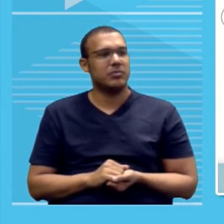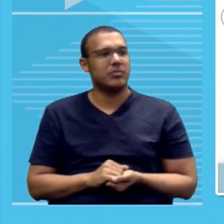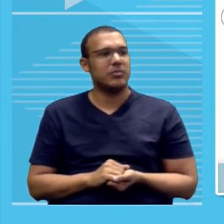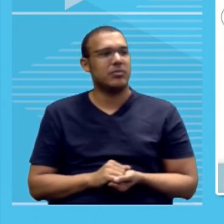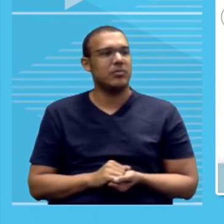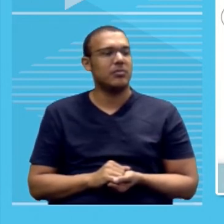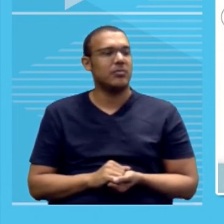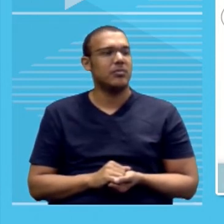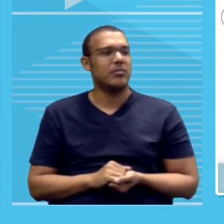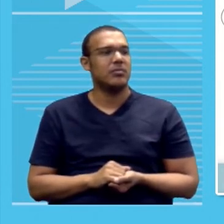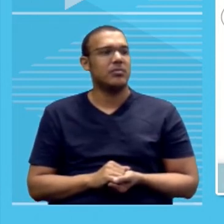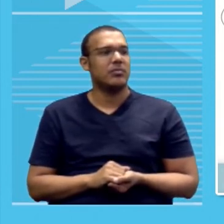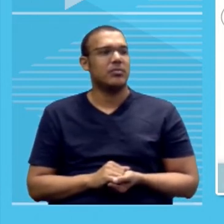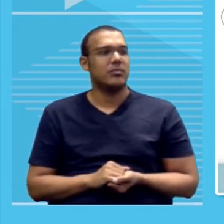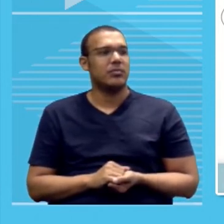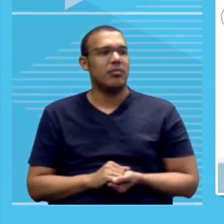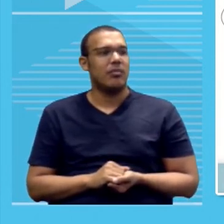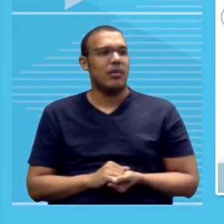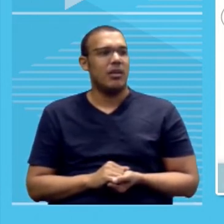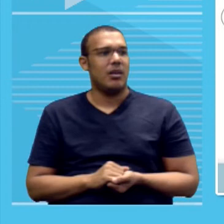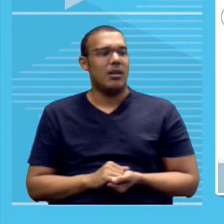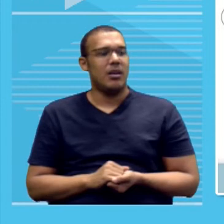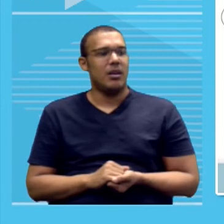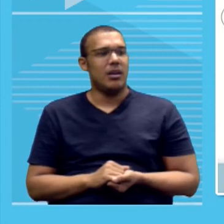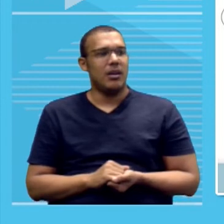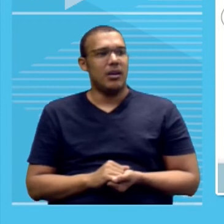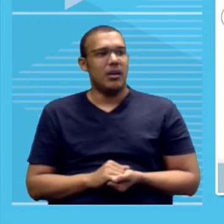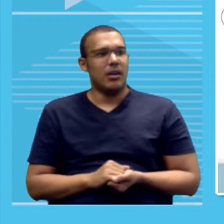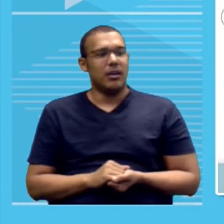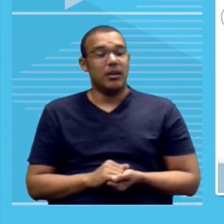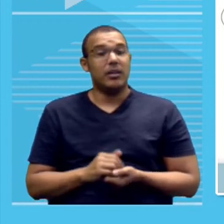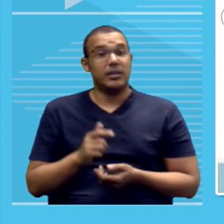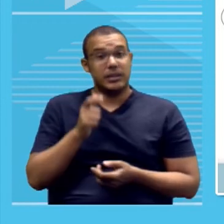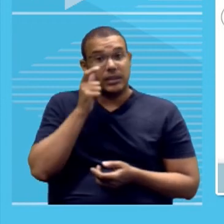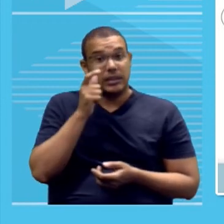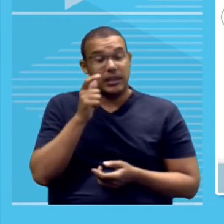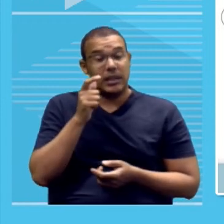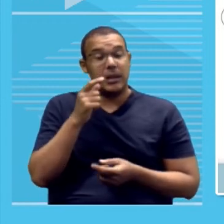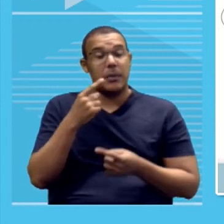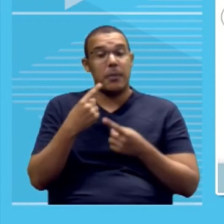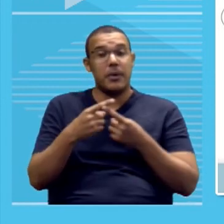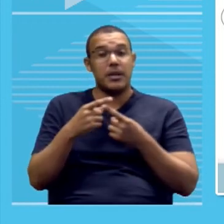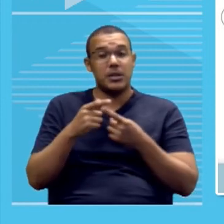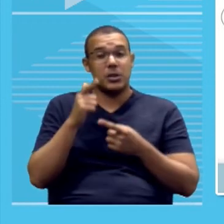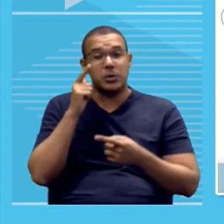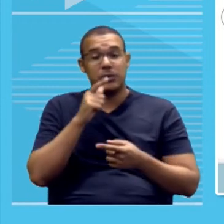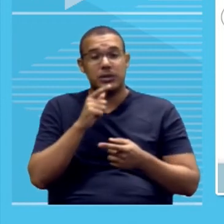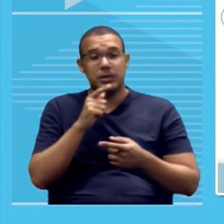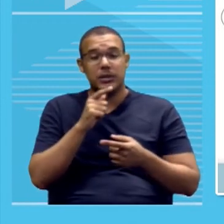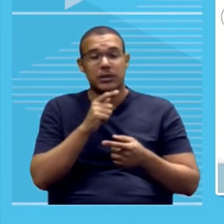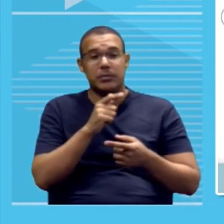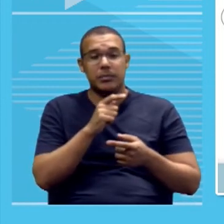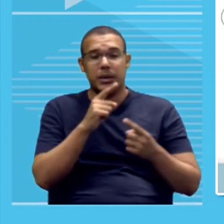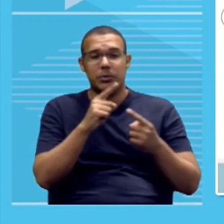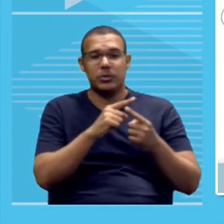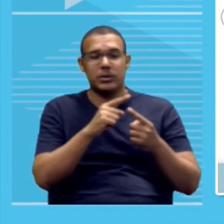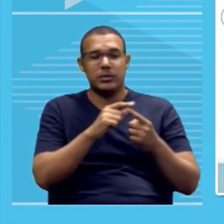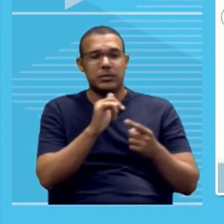bom? Isso aqui é muito legal porque a gente consegue transformar um tipo de